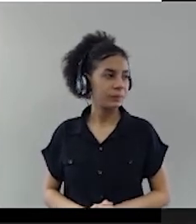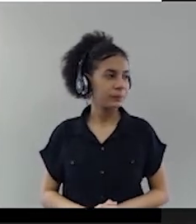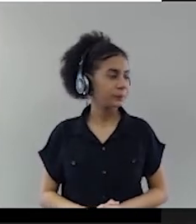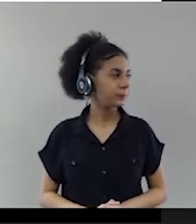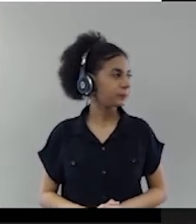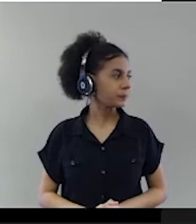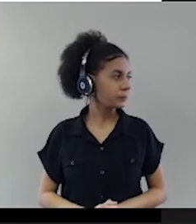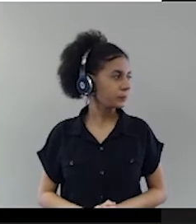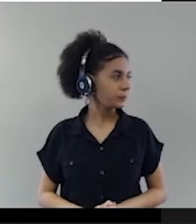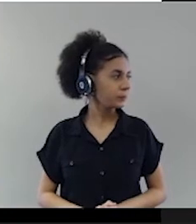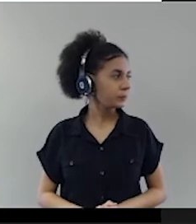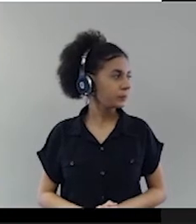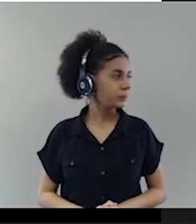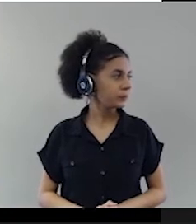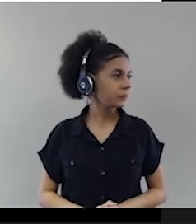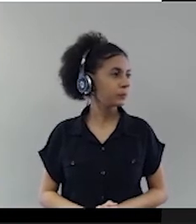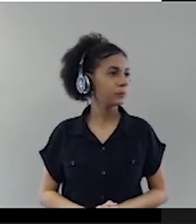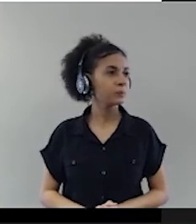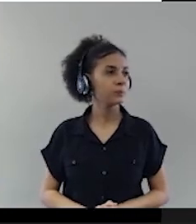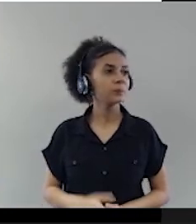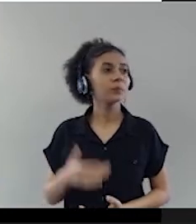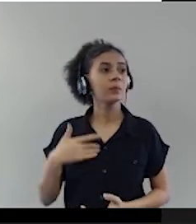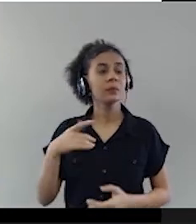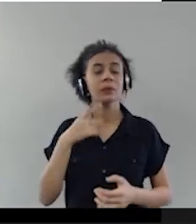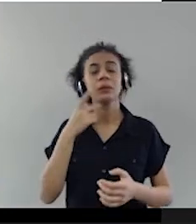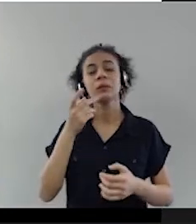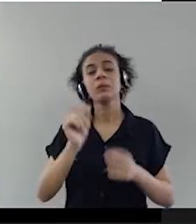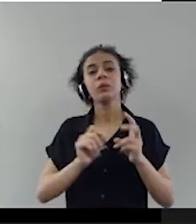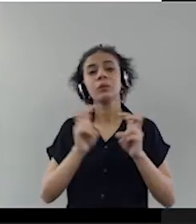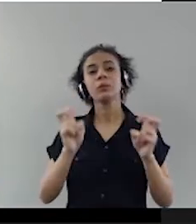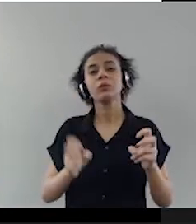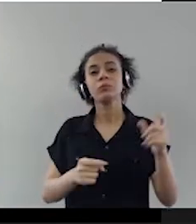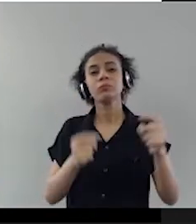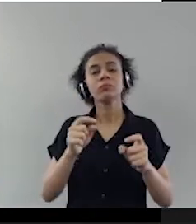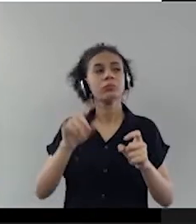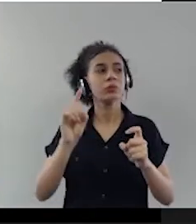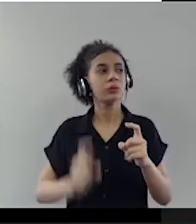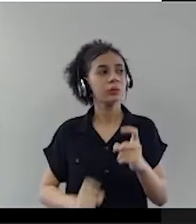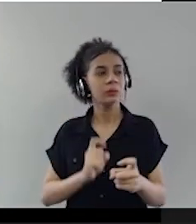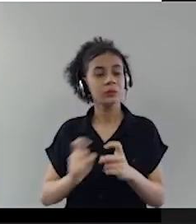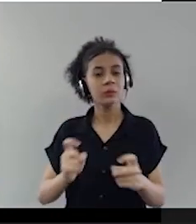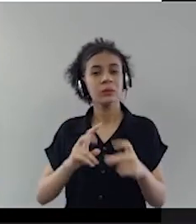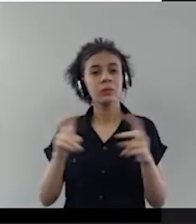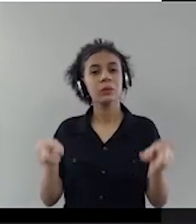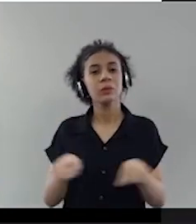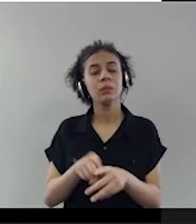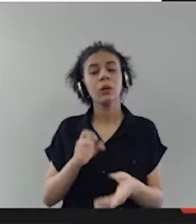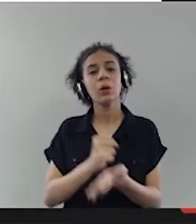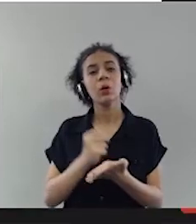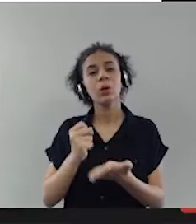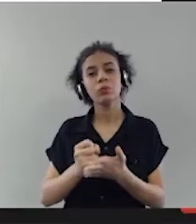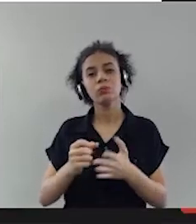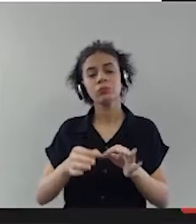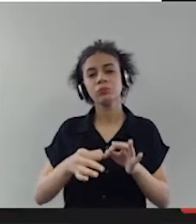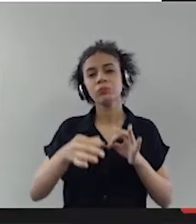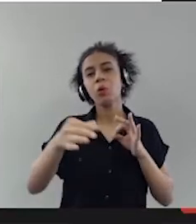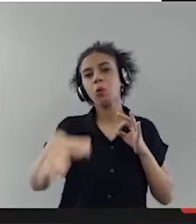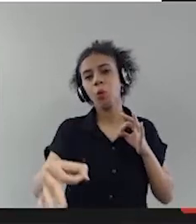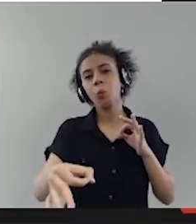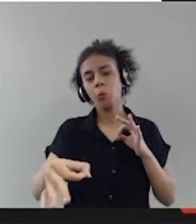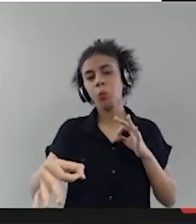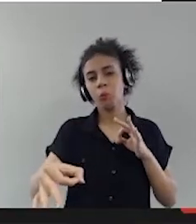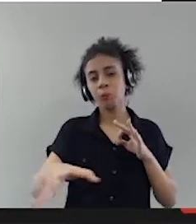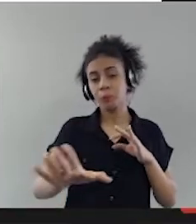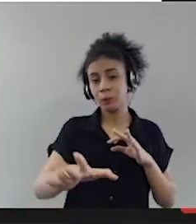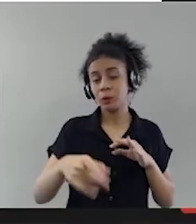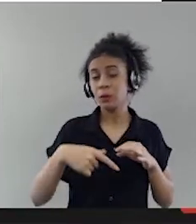Exatamente, a gente vai discutir um pouco sobre aspectos gerais do direito administrativo e, basicamente, no que se refere aos contratos de longo prazo. E um